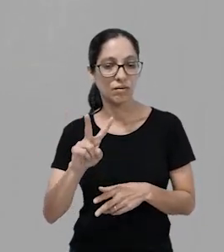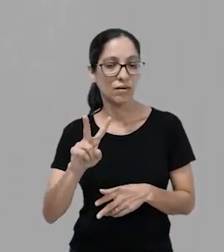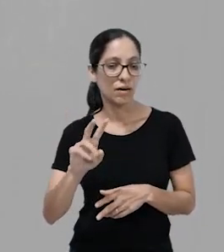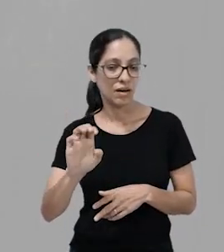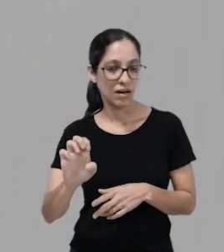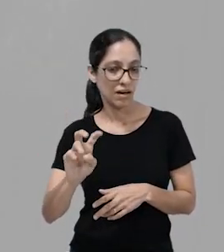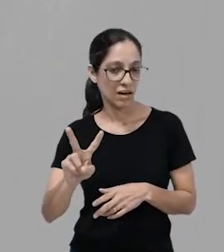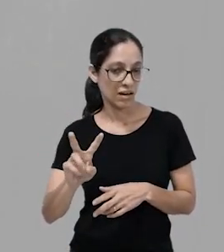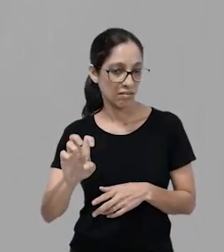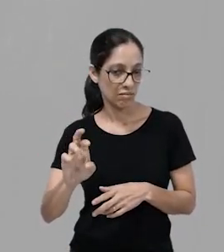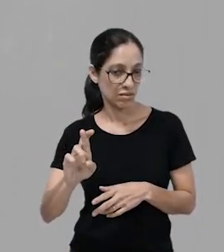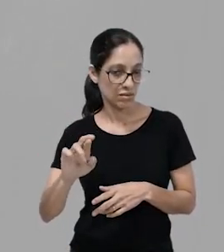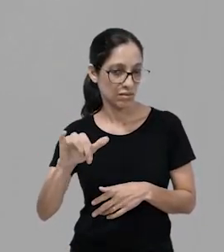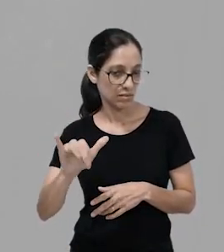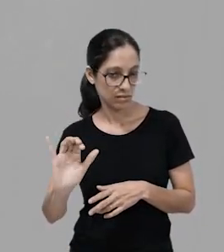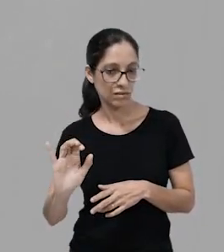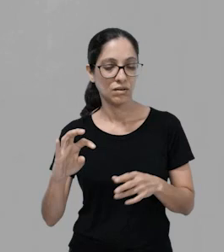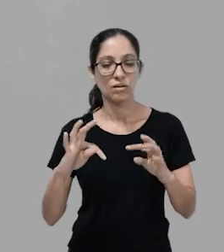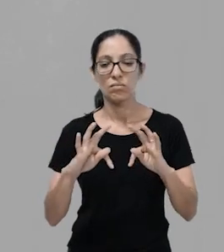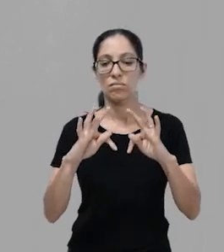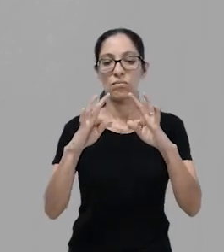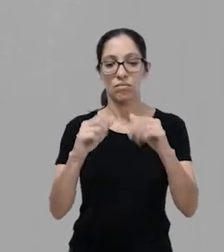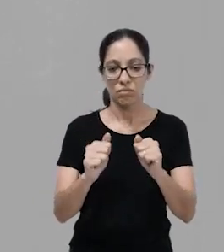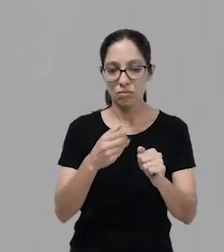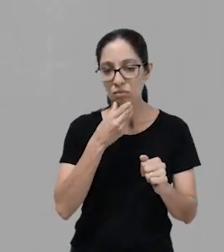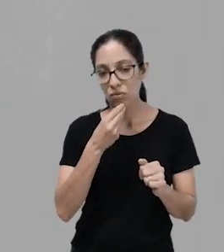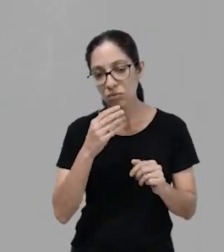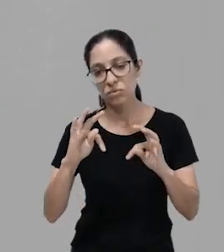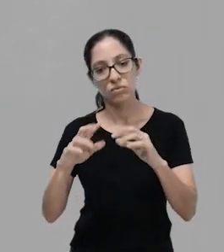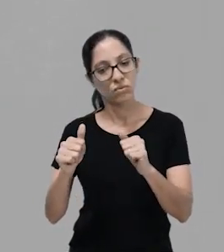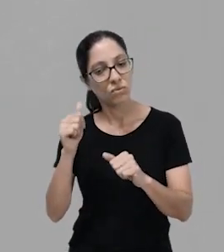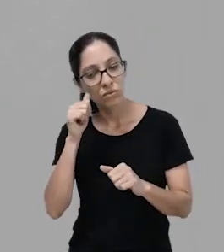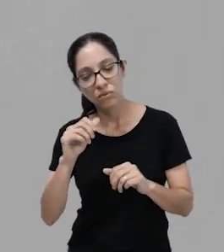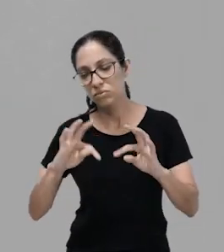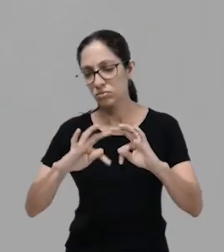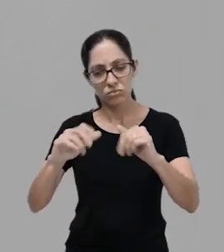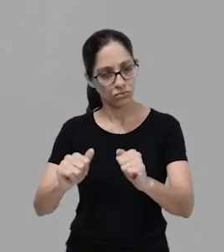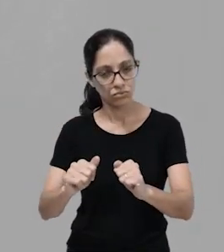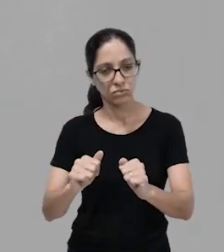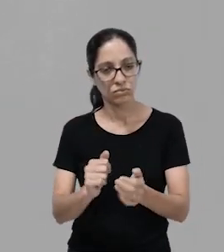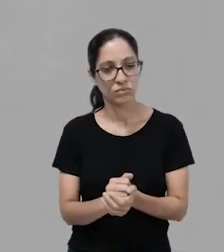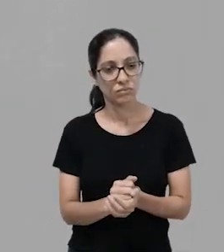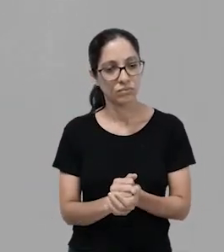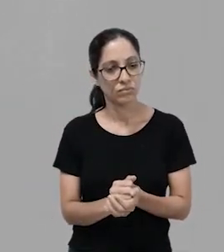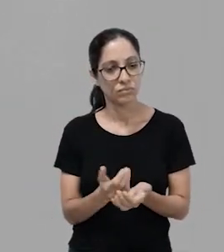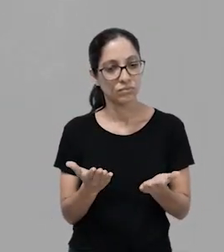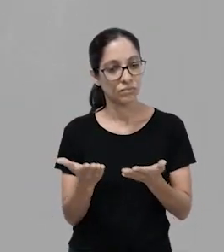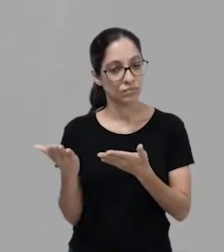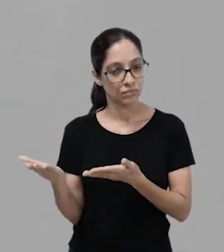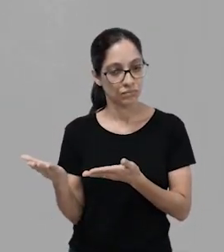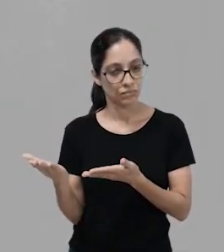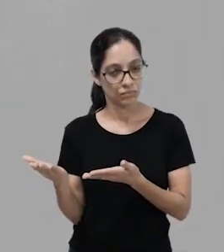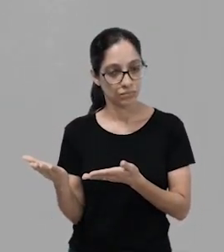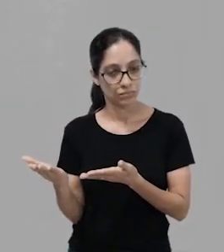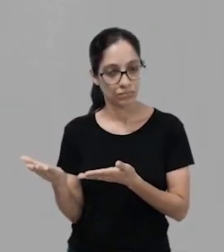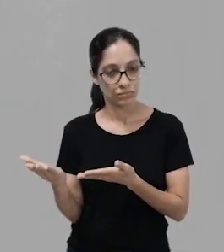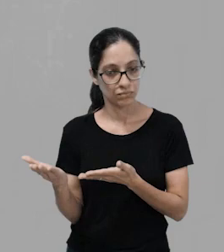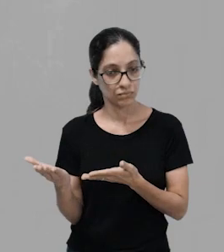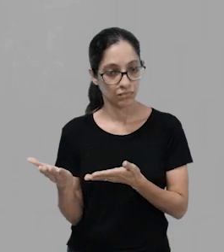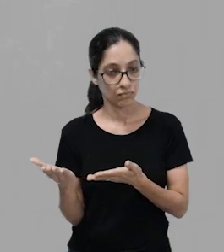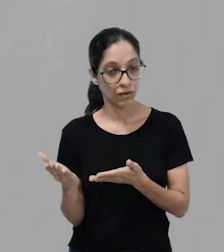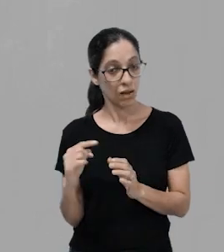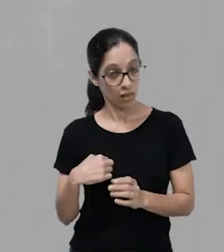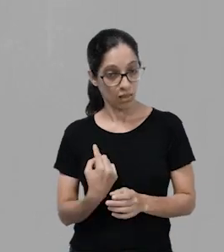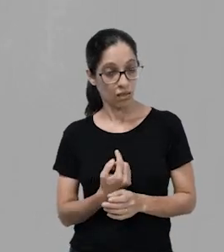tudo, todos, todas, tá? Para dar essa ideia de totalidade. We ate all apples.